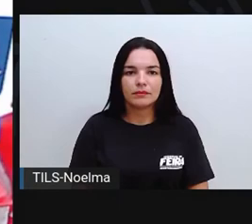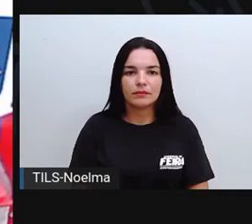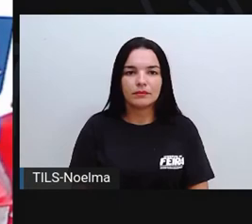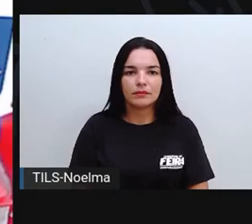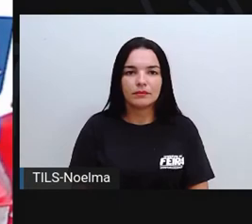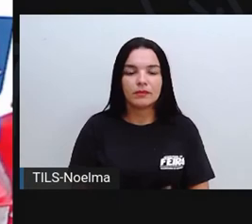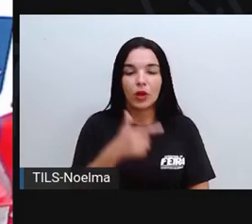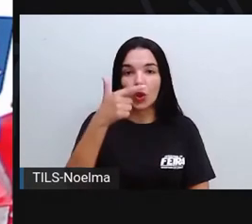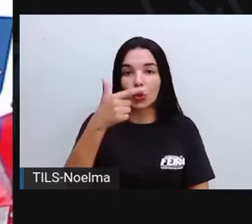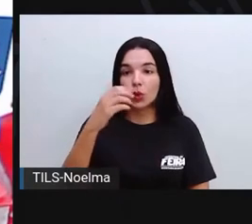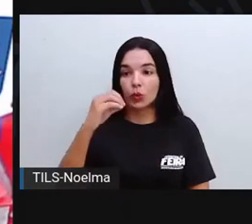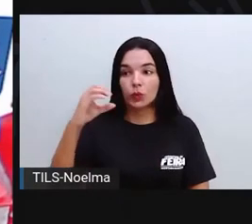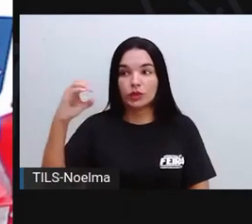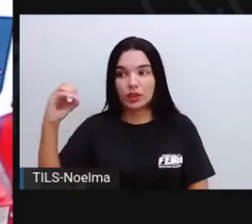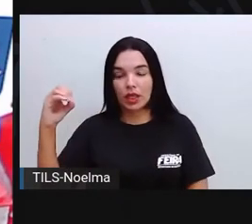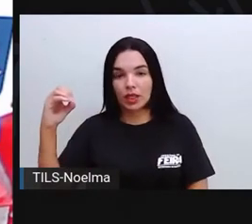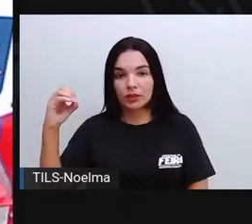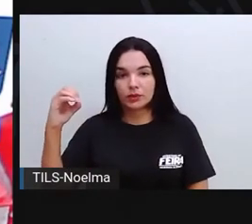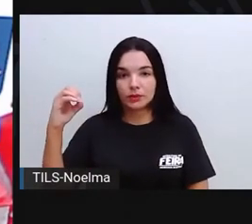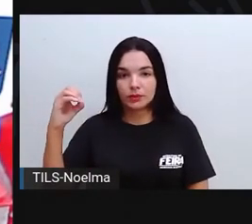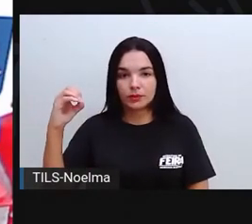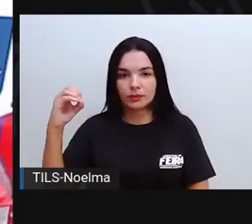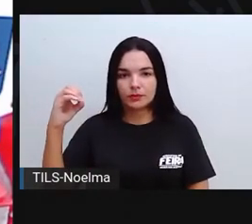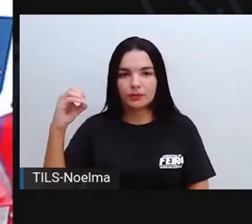Aqui nós temos 200.